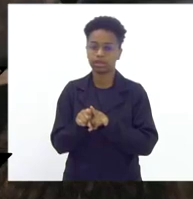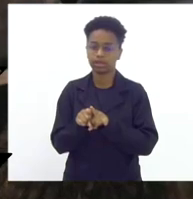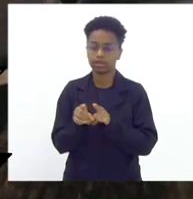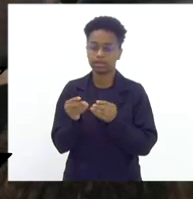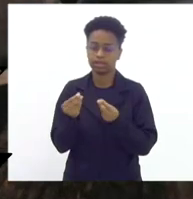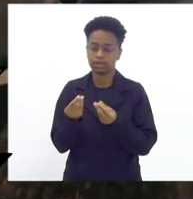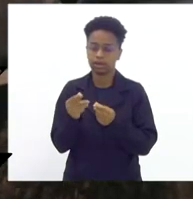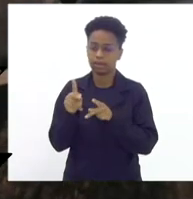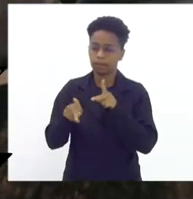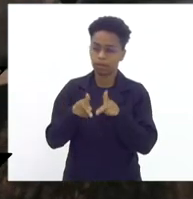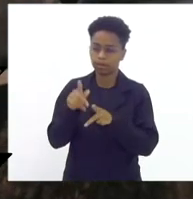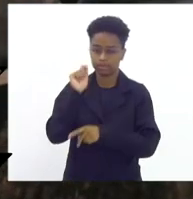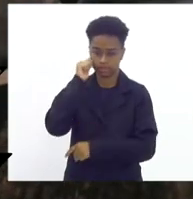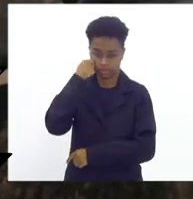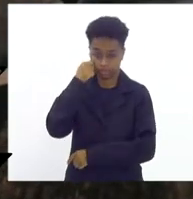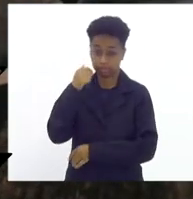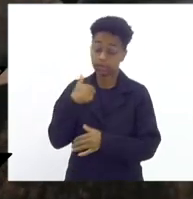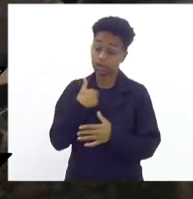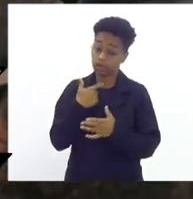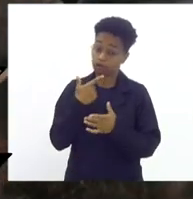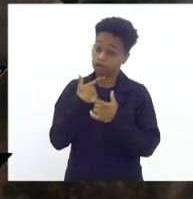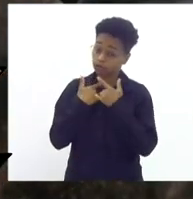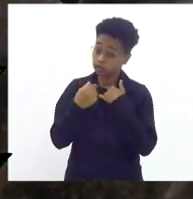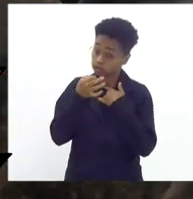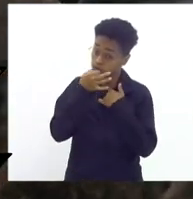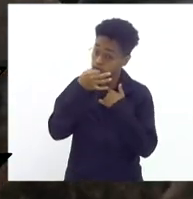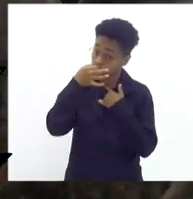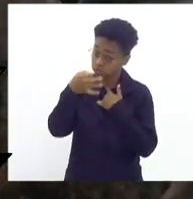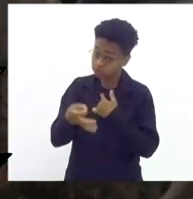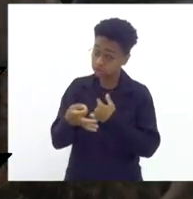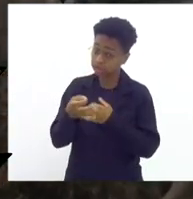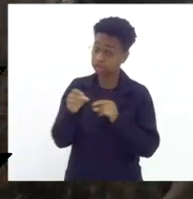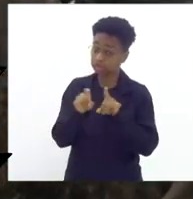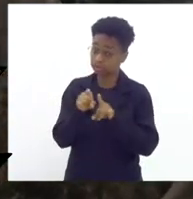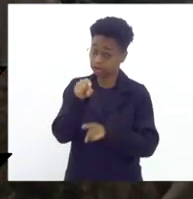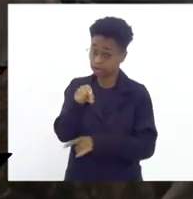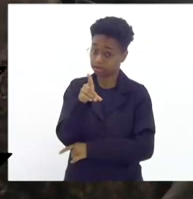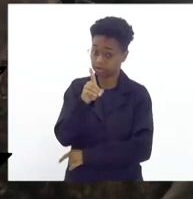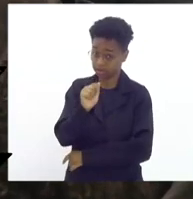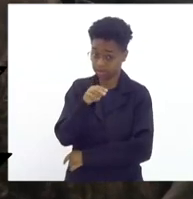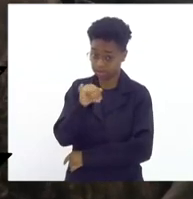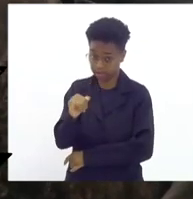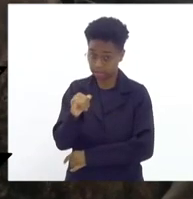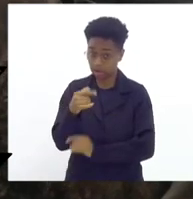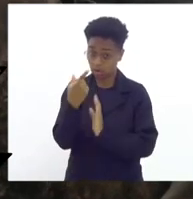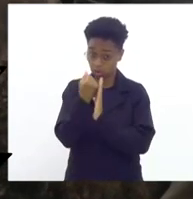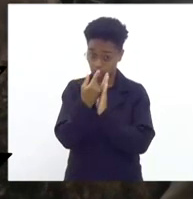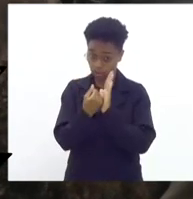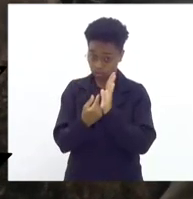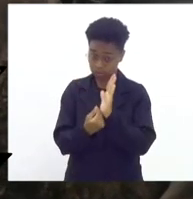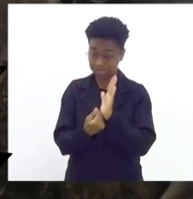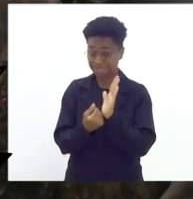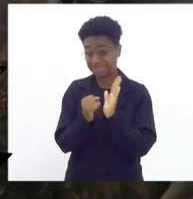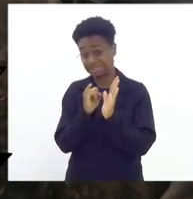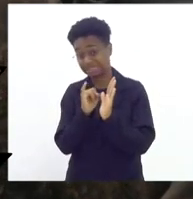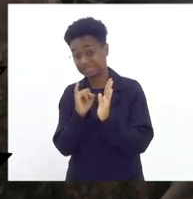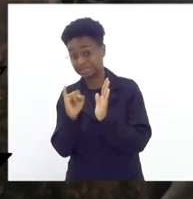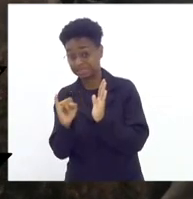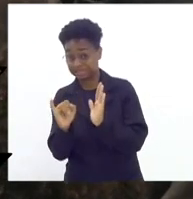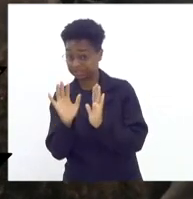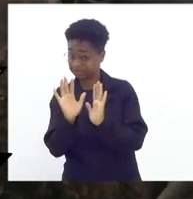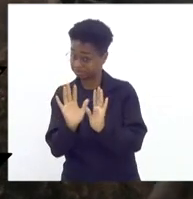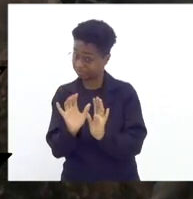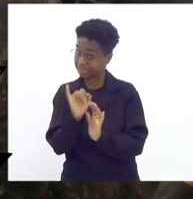a população negra e eu gostaria de sugerir Inclusive a prova deputada que no orçamento se a nobre